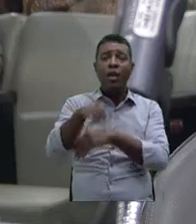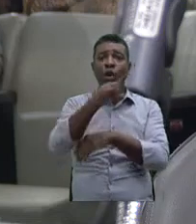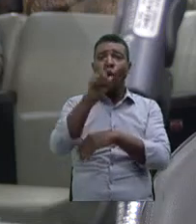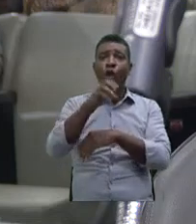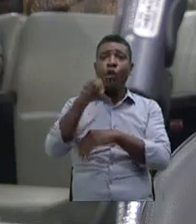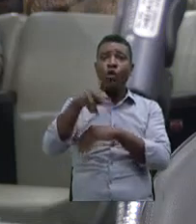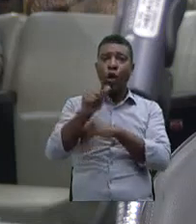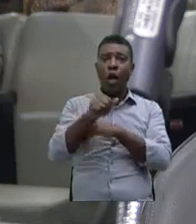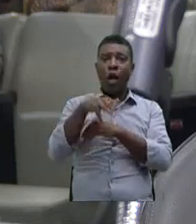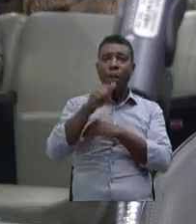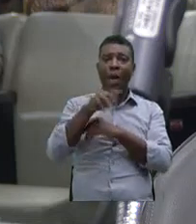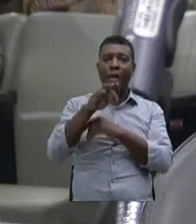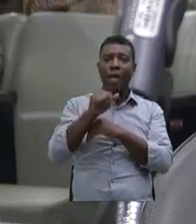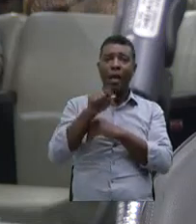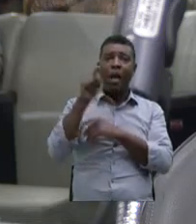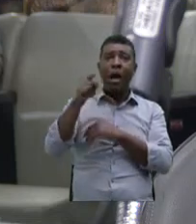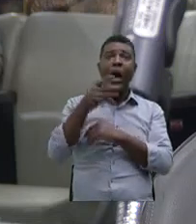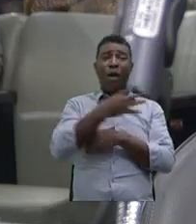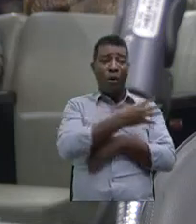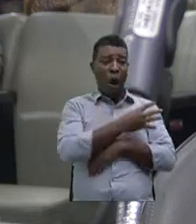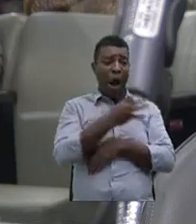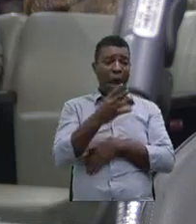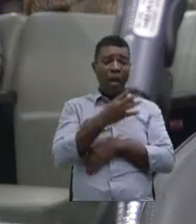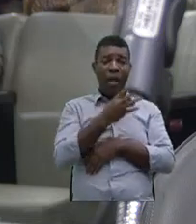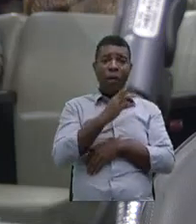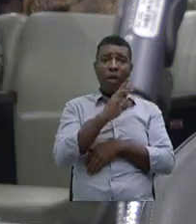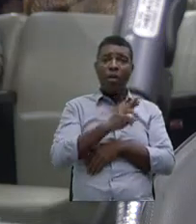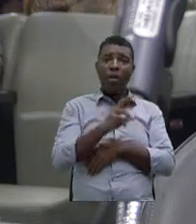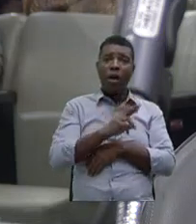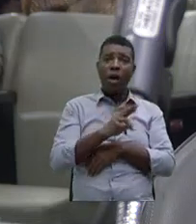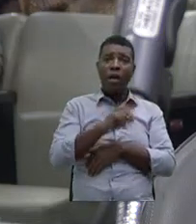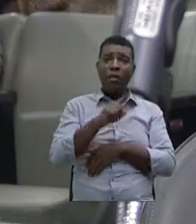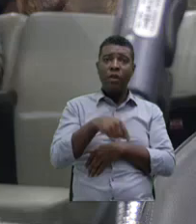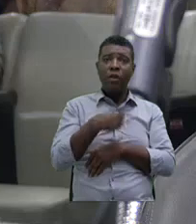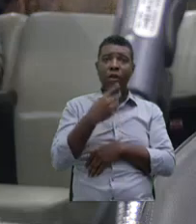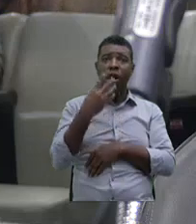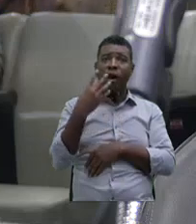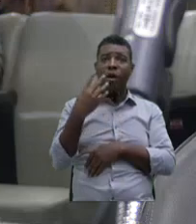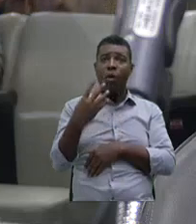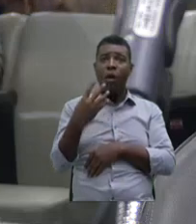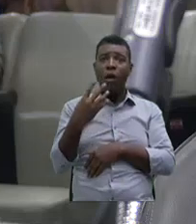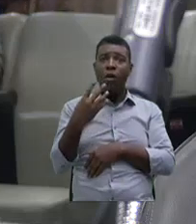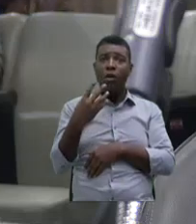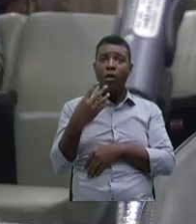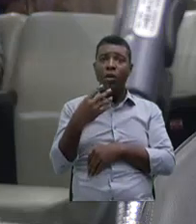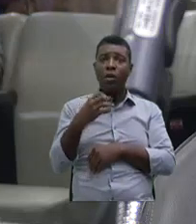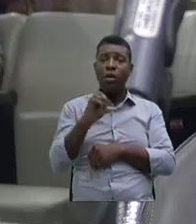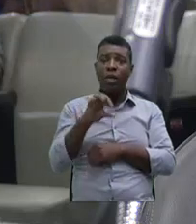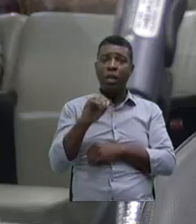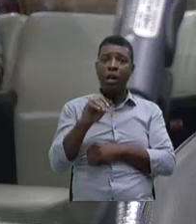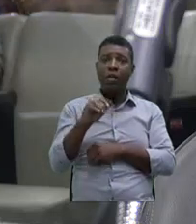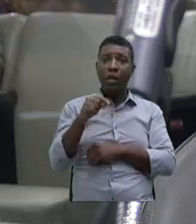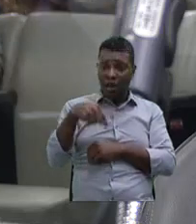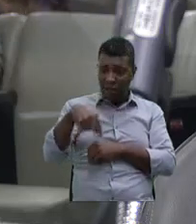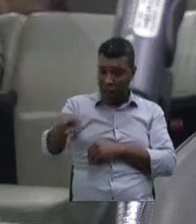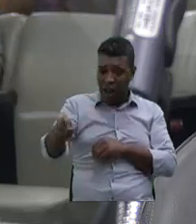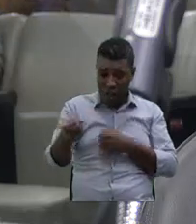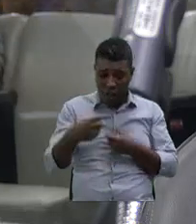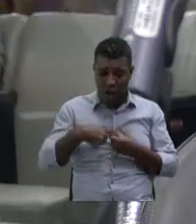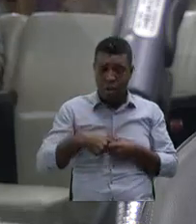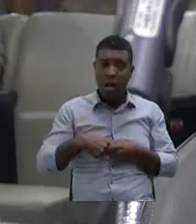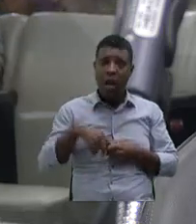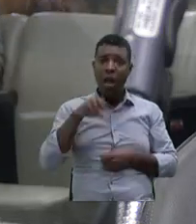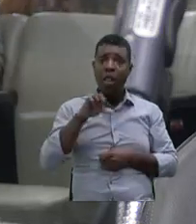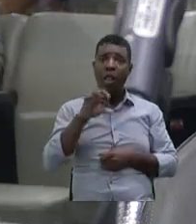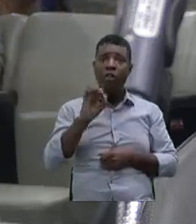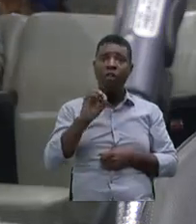Rio Casca, R$ 44,04. Vai e volta, R$ 90. O turismo que nós estamos